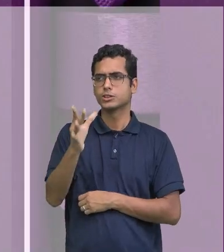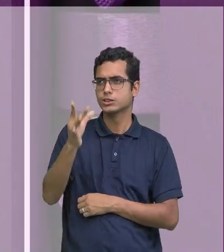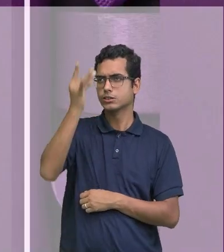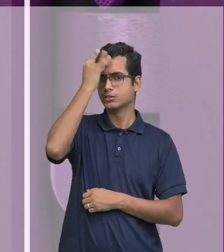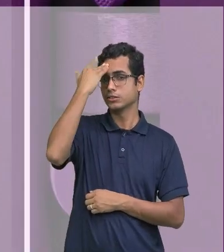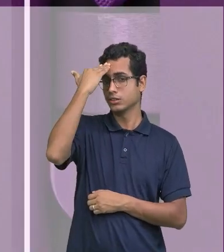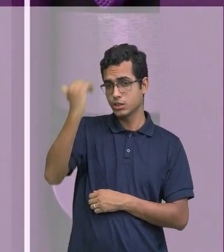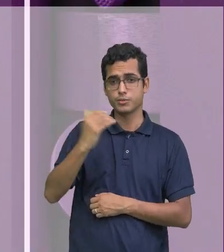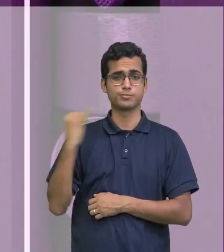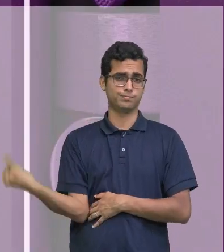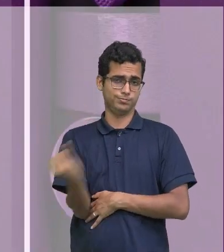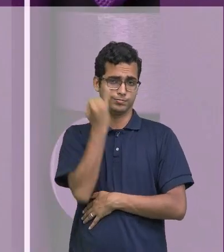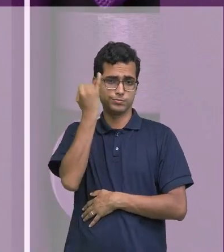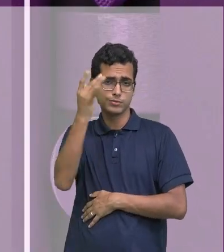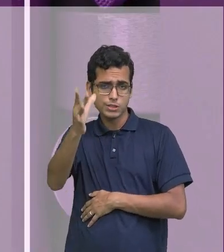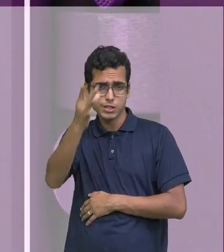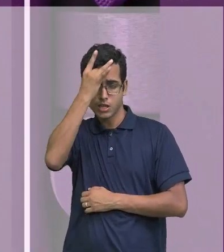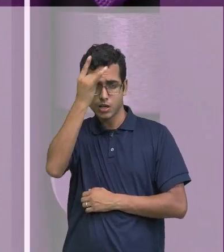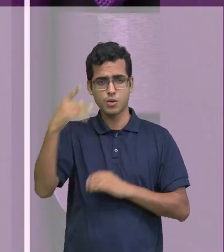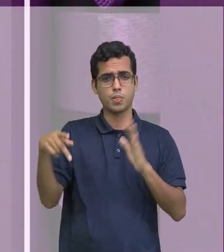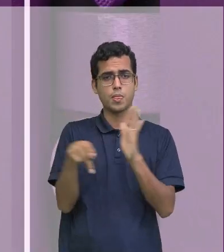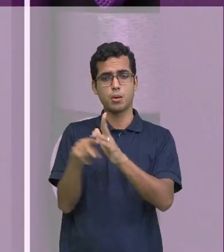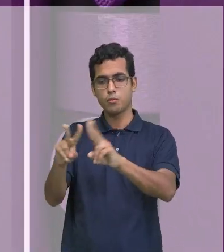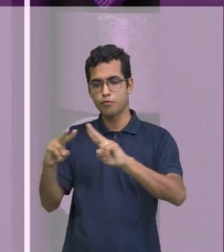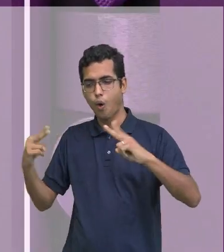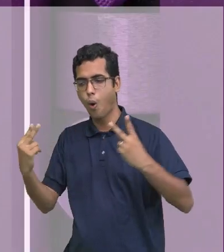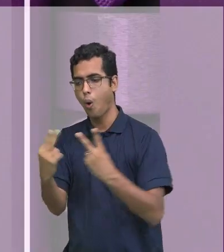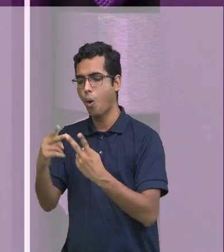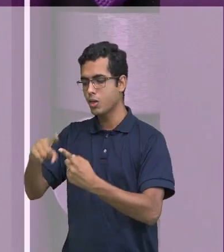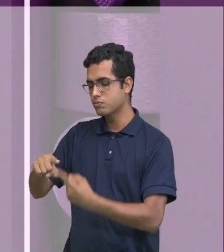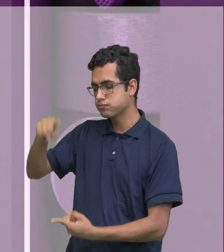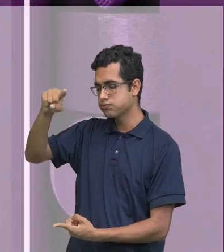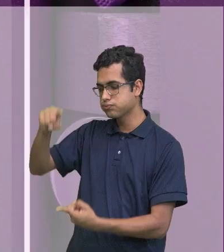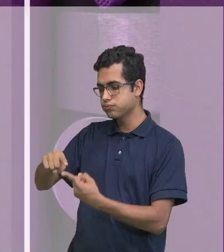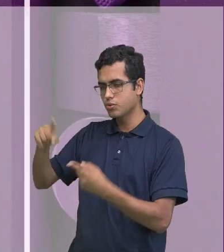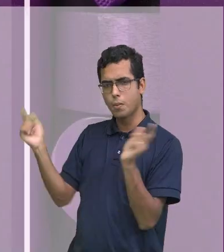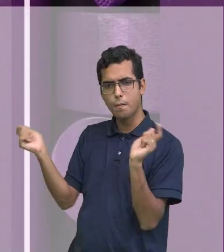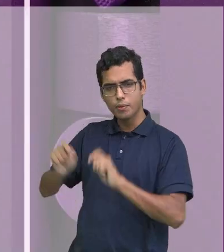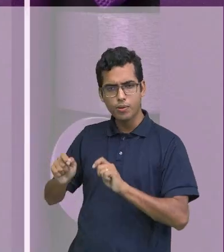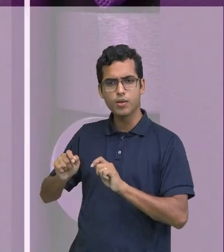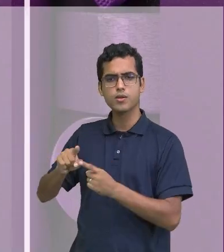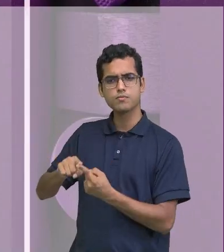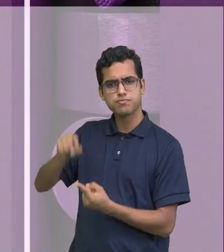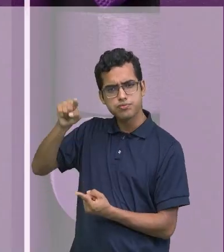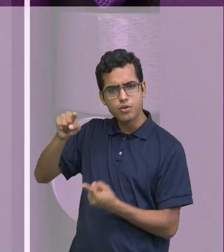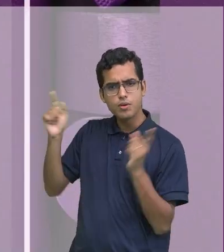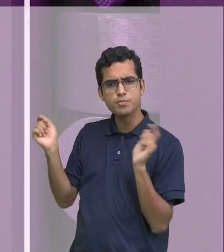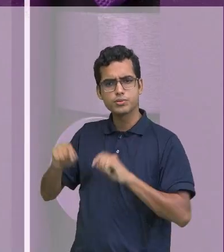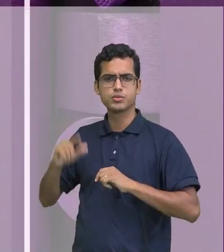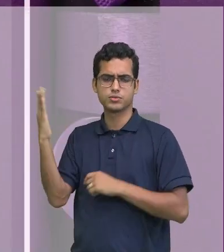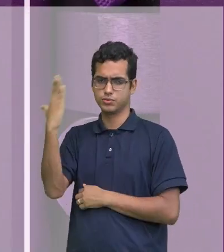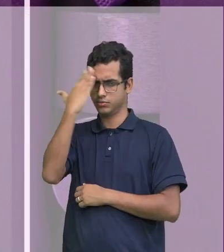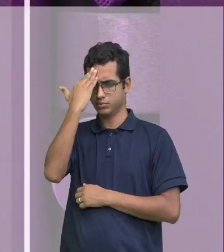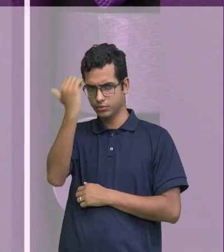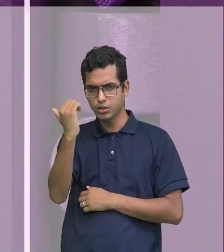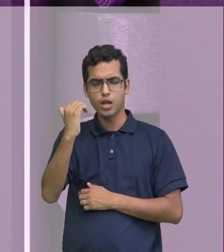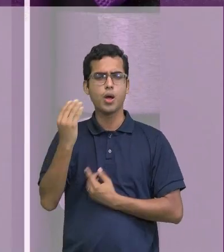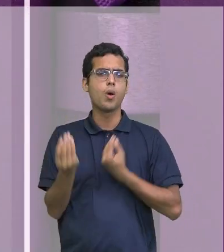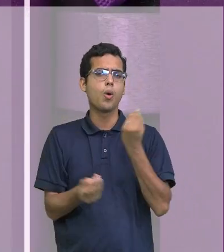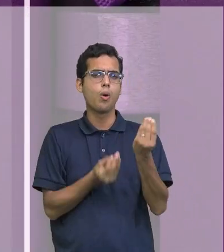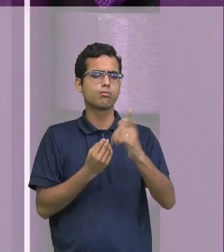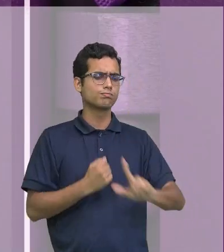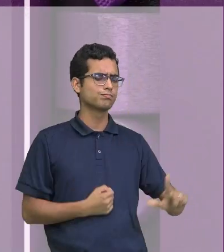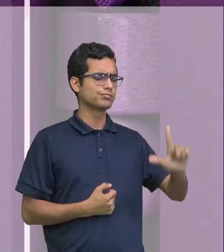de volume e capacidade e guarde aquela relação, de litro e decímetro cúbico, tudo bem? Mas litro, da onde surgiu,